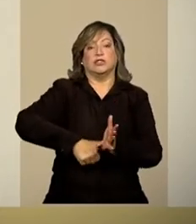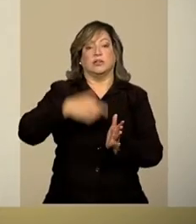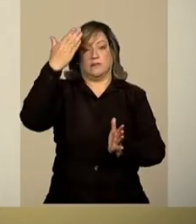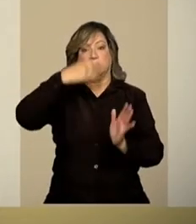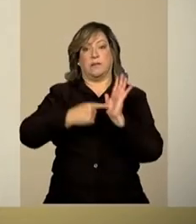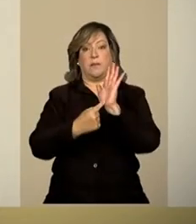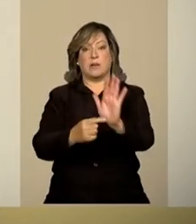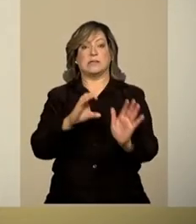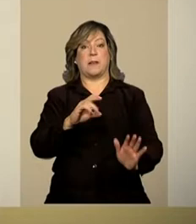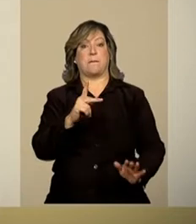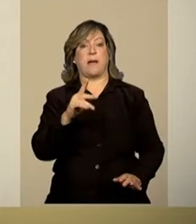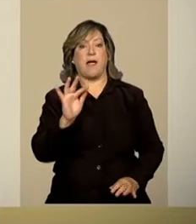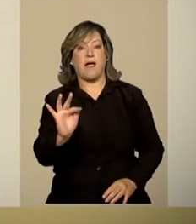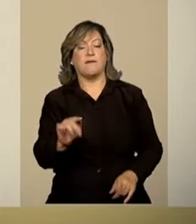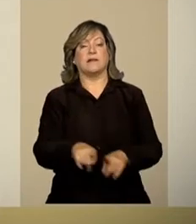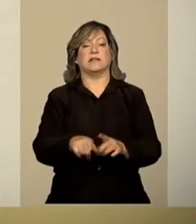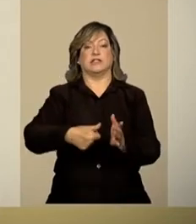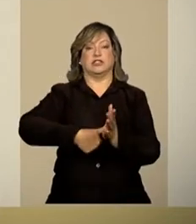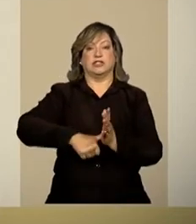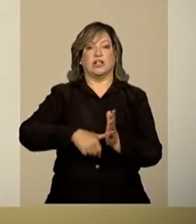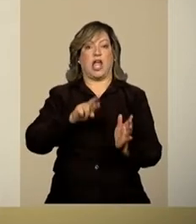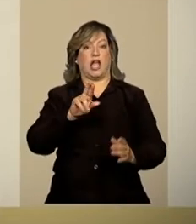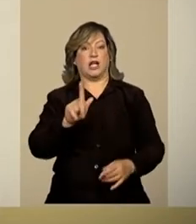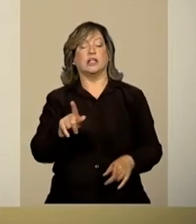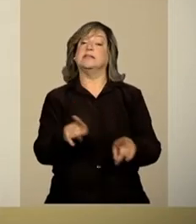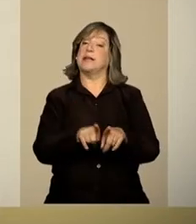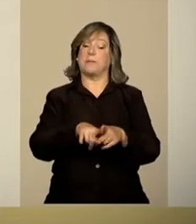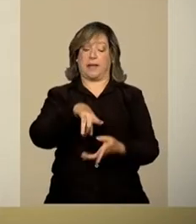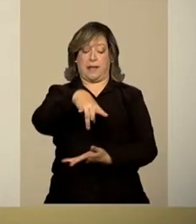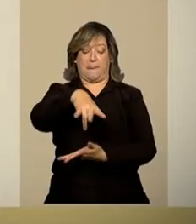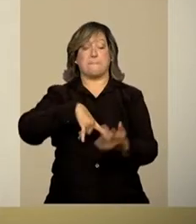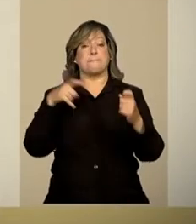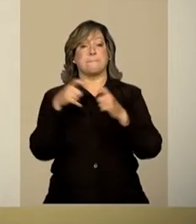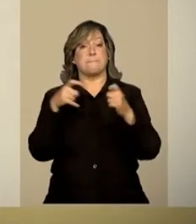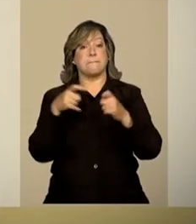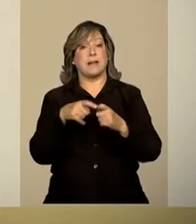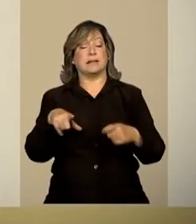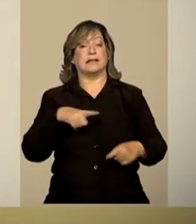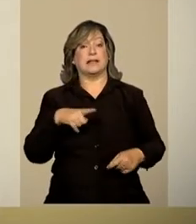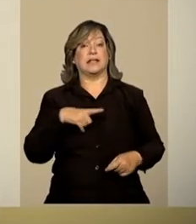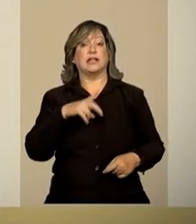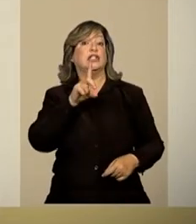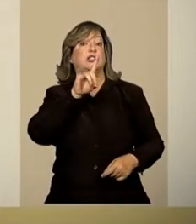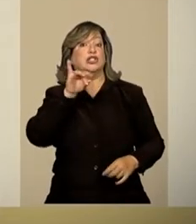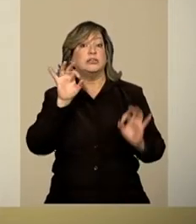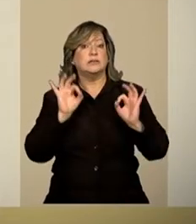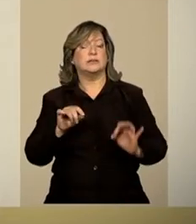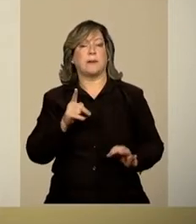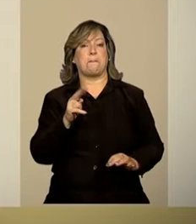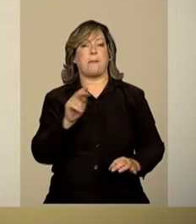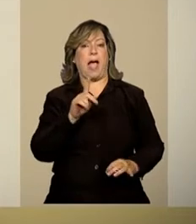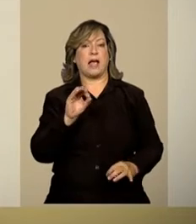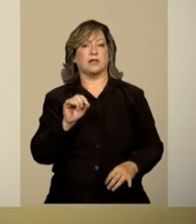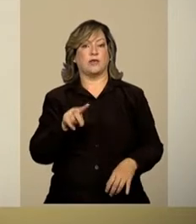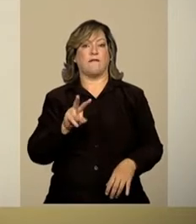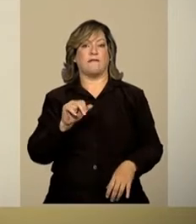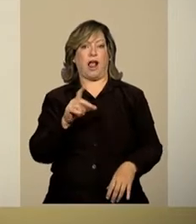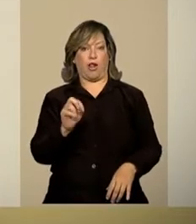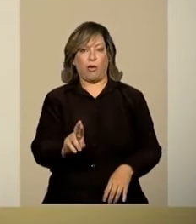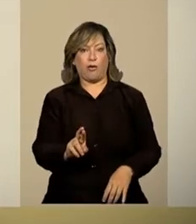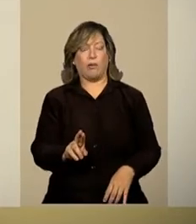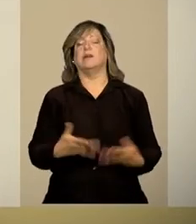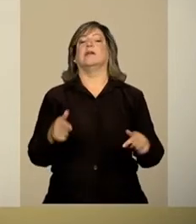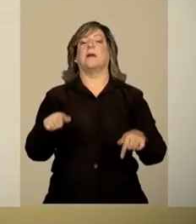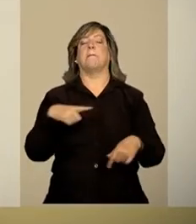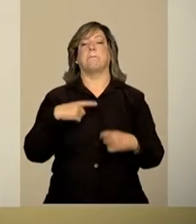e o CPF e lógico uma receita médica que esteja dentro do prazo de validade a receita pode ser